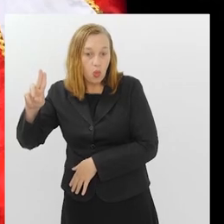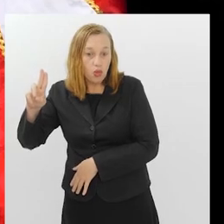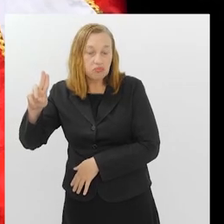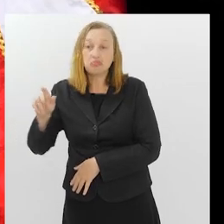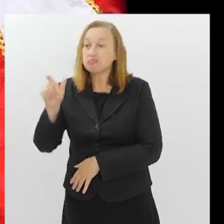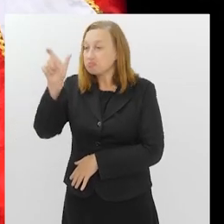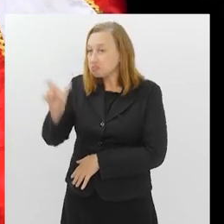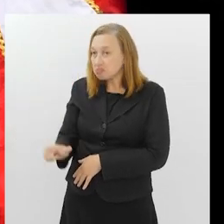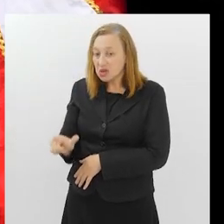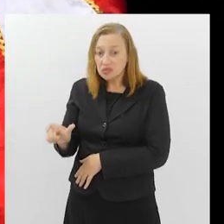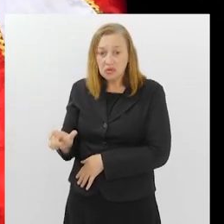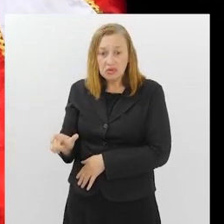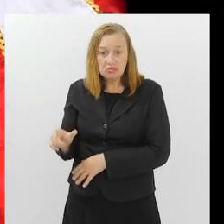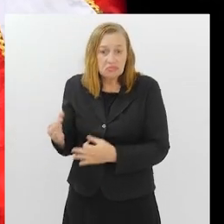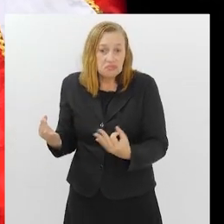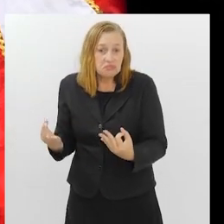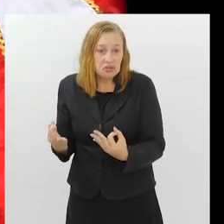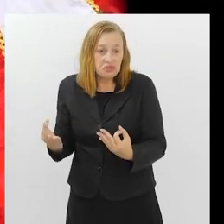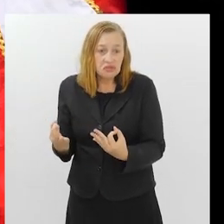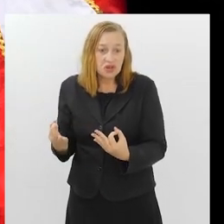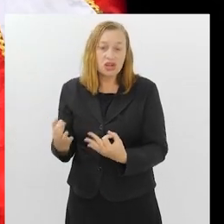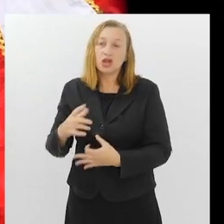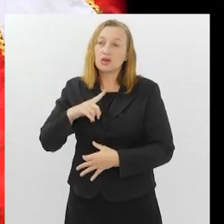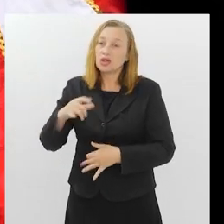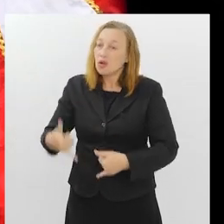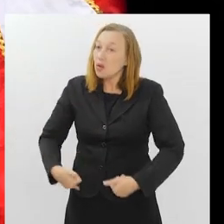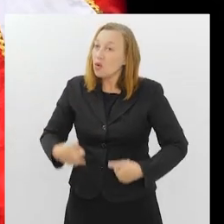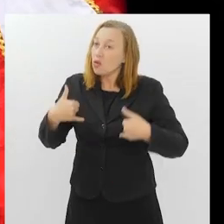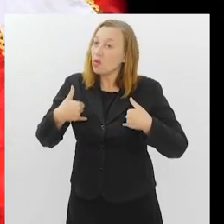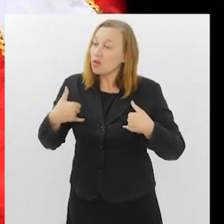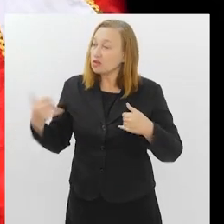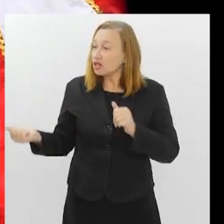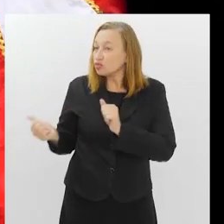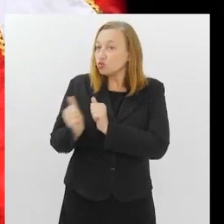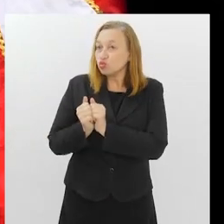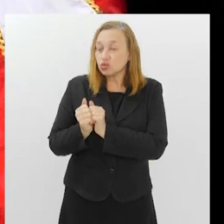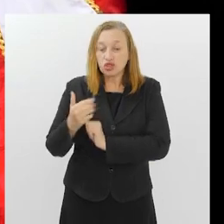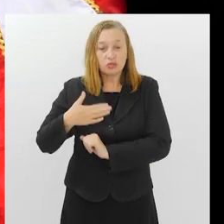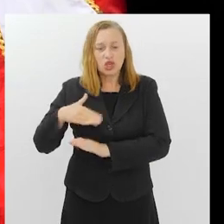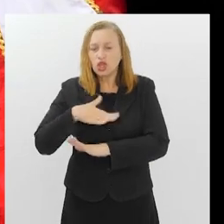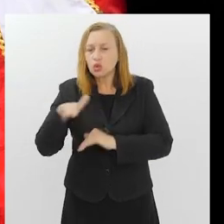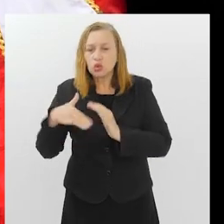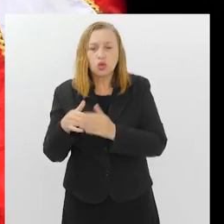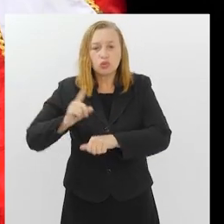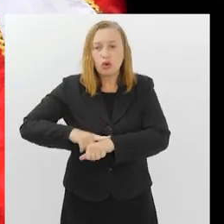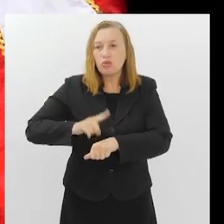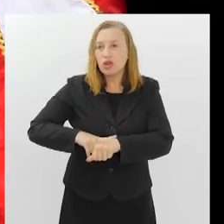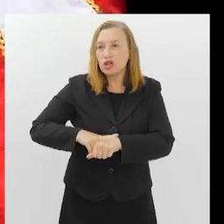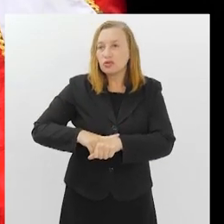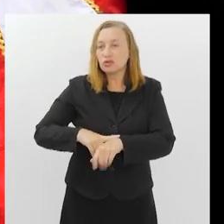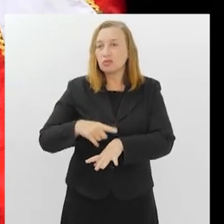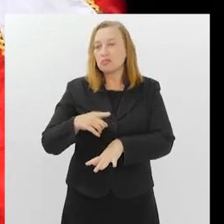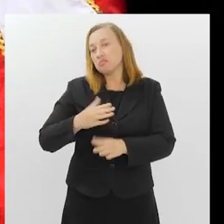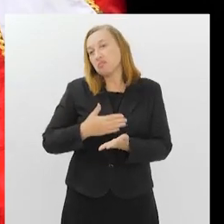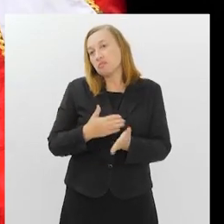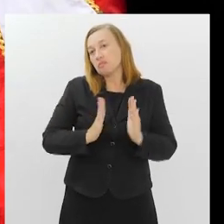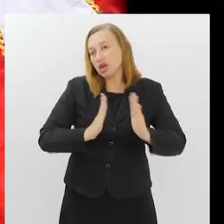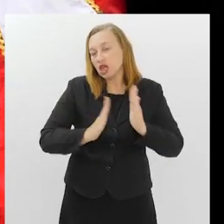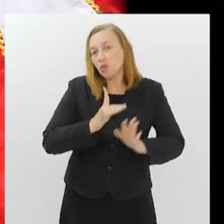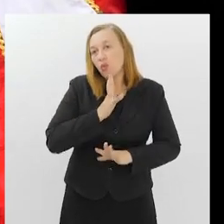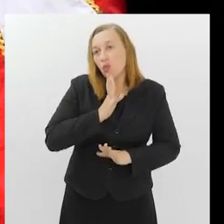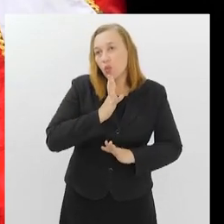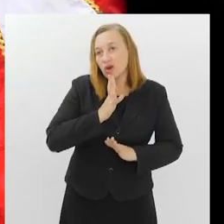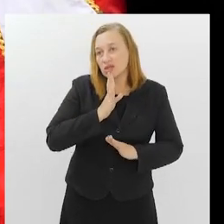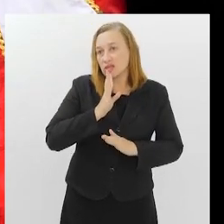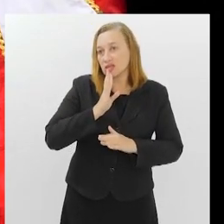porta-bandeira, mas também como pessoa. É uma pessoa que eu tenho a honra de poder ter comigo ali em todo o ciclo, desde quando eu conheci. Uma